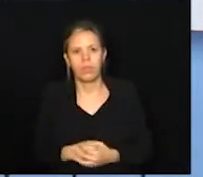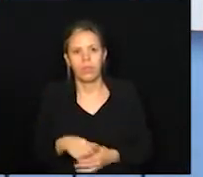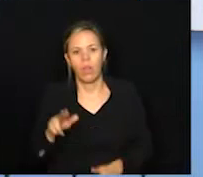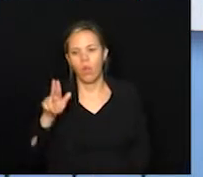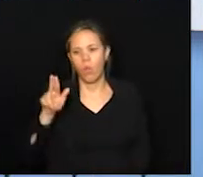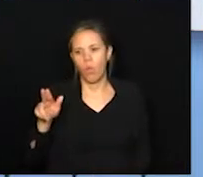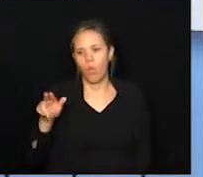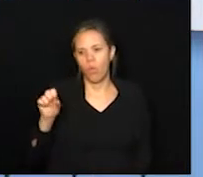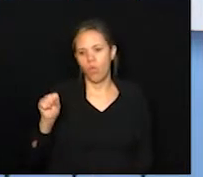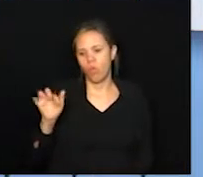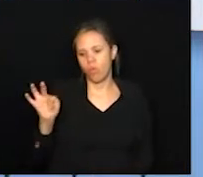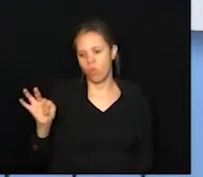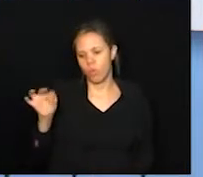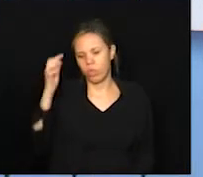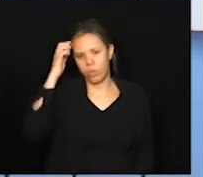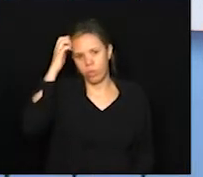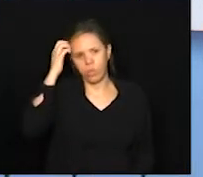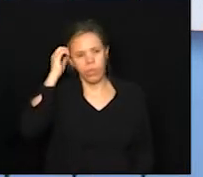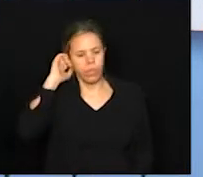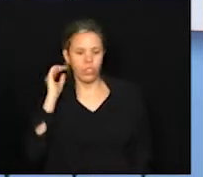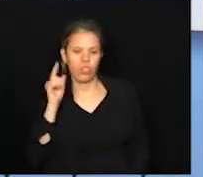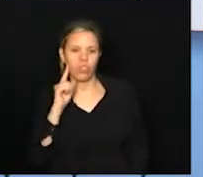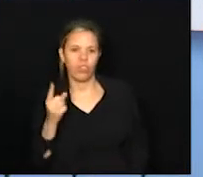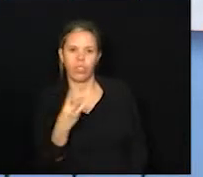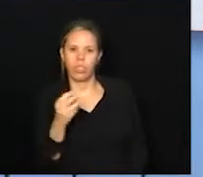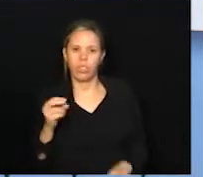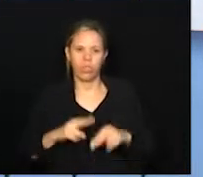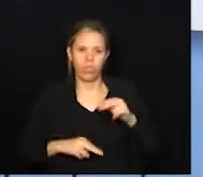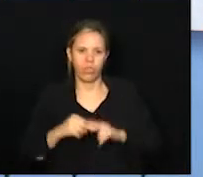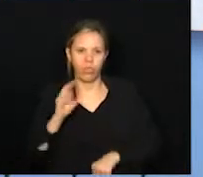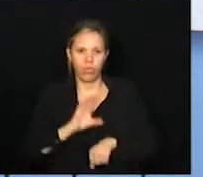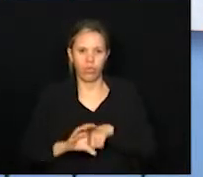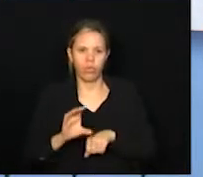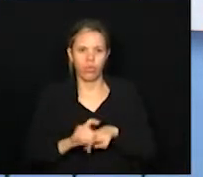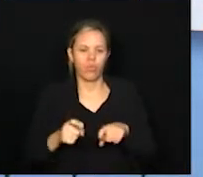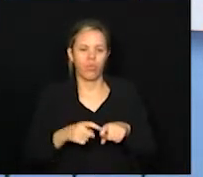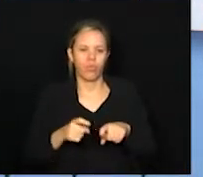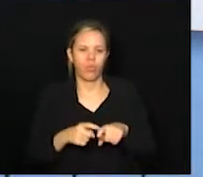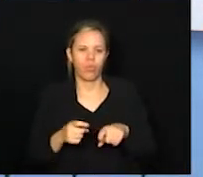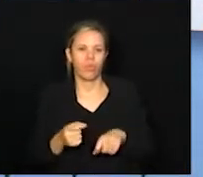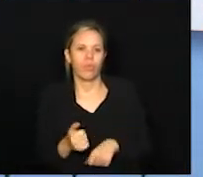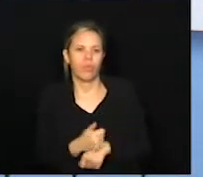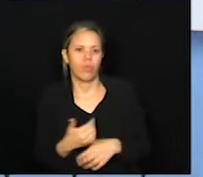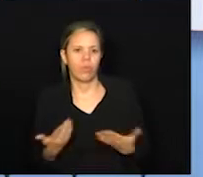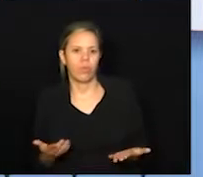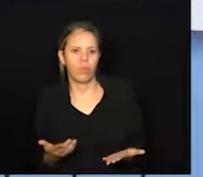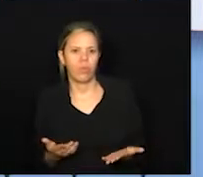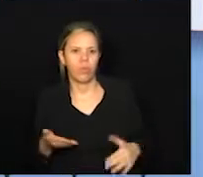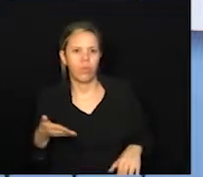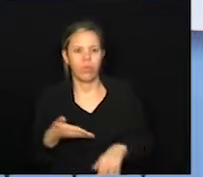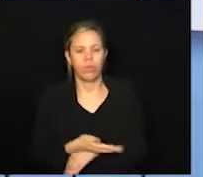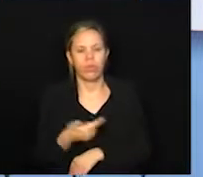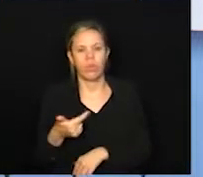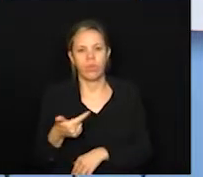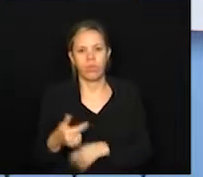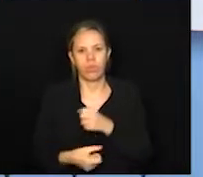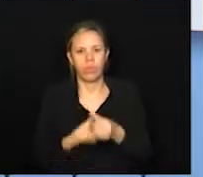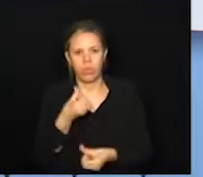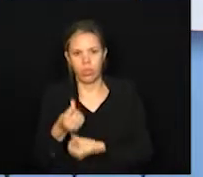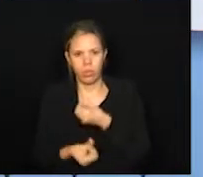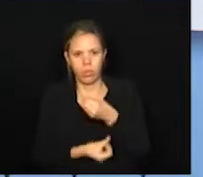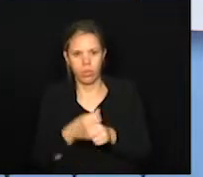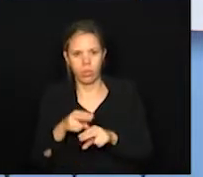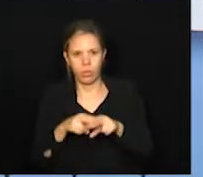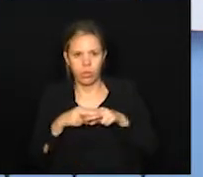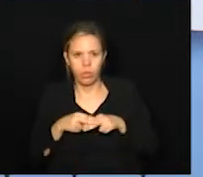USF, que vão até o dia 30 de junho para o curso de Medicina, com ingresso para o segundo semestre. E